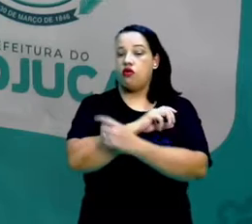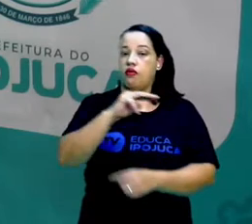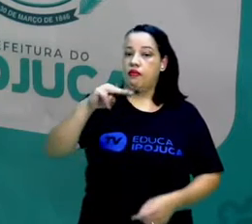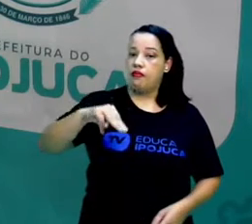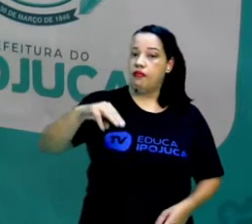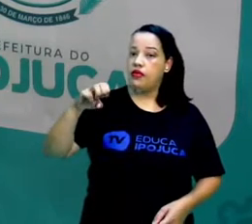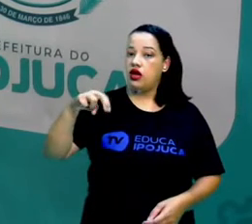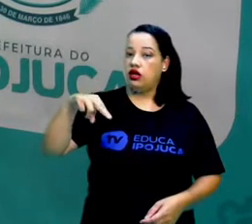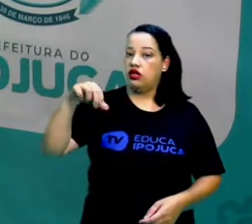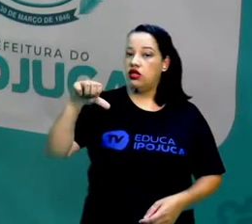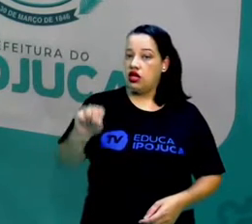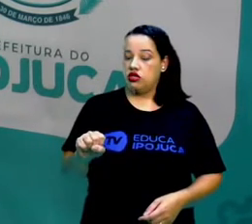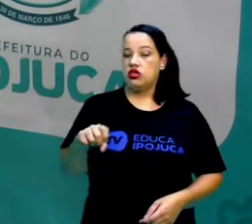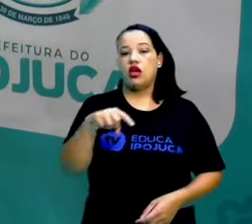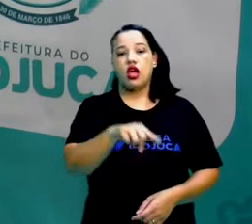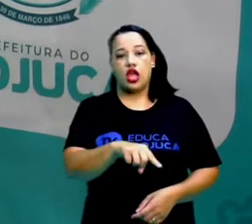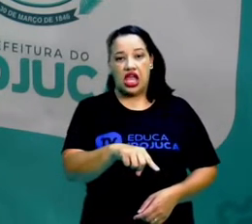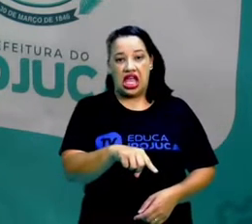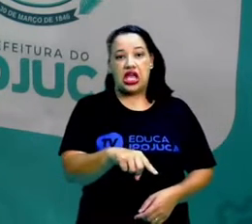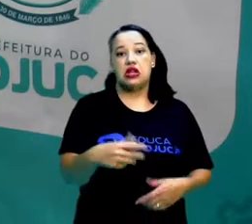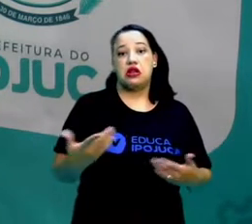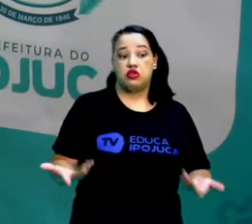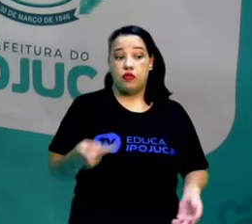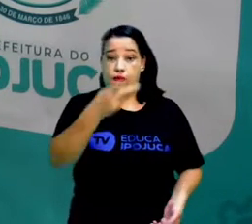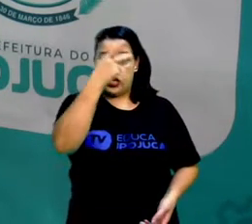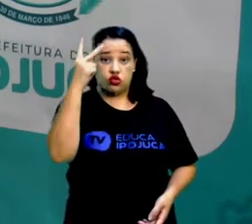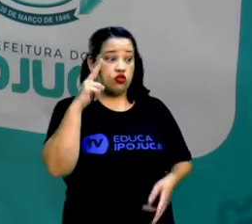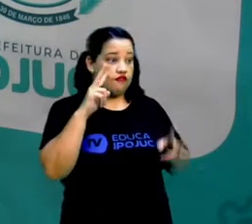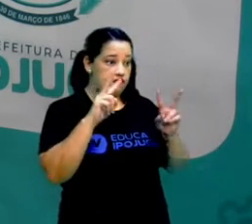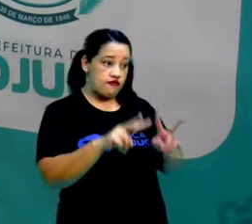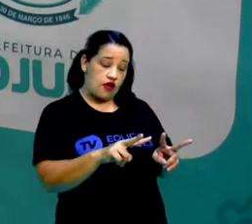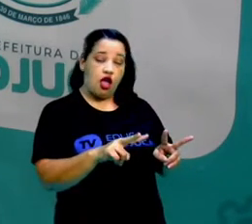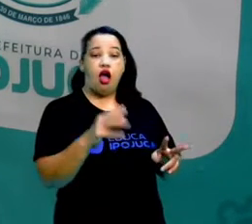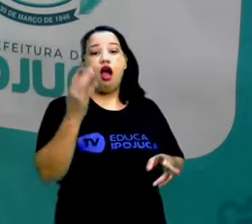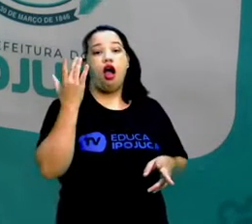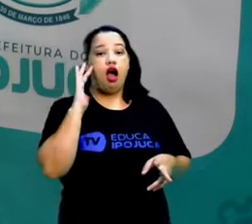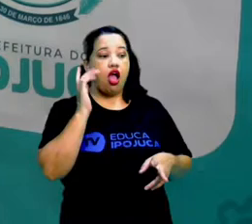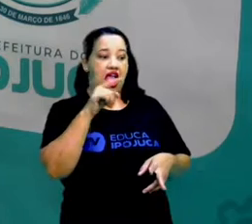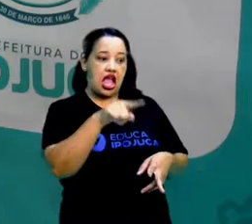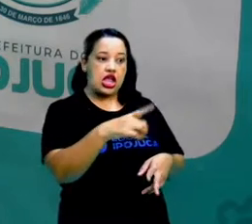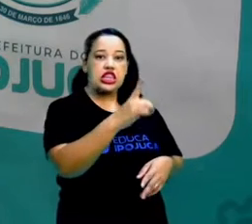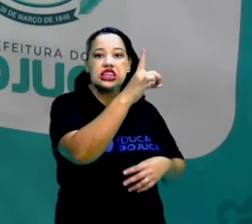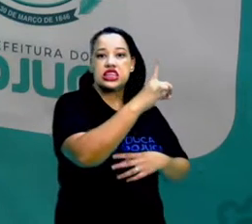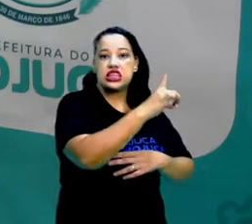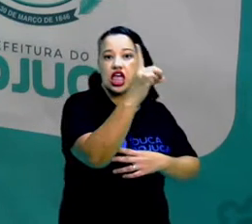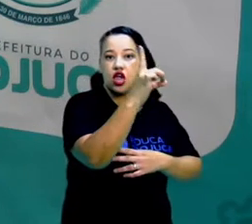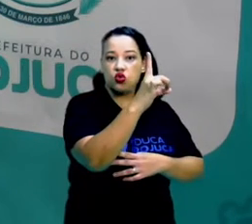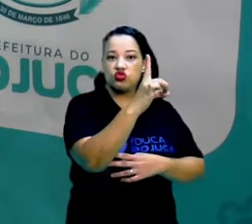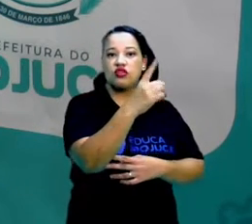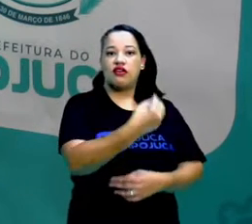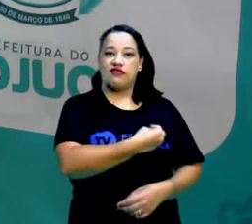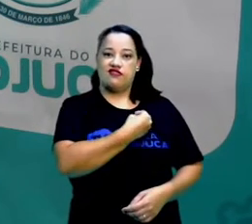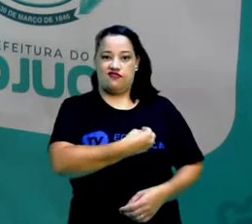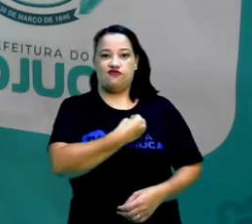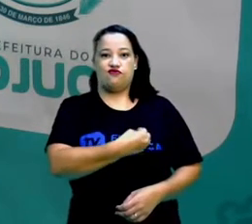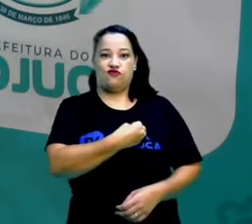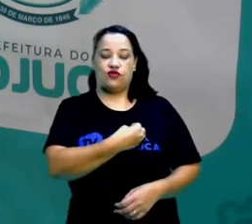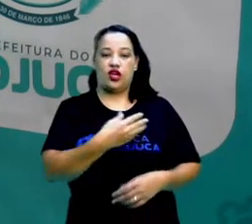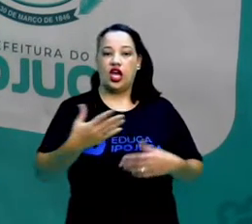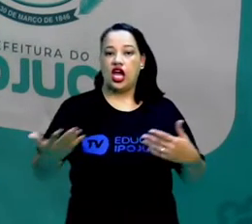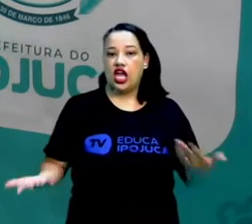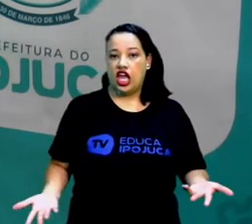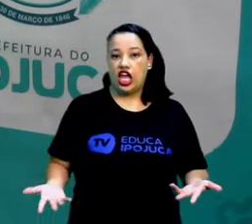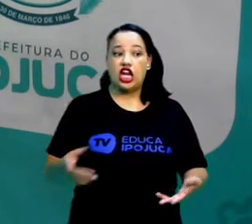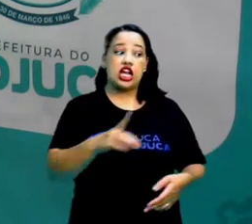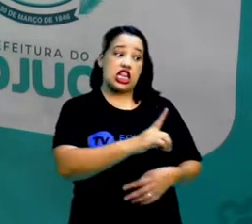ele era considerado Ah tá certo então quem governava hoje o tio era o faraó e ele